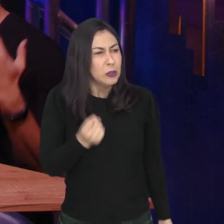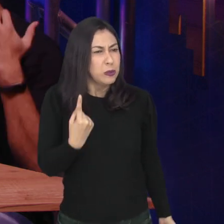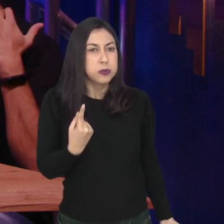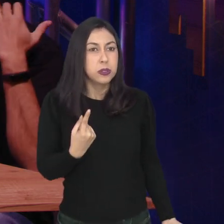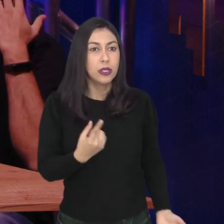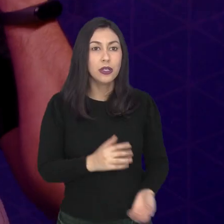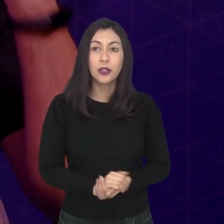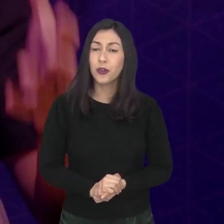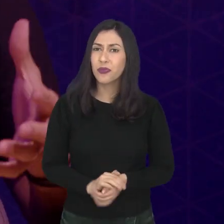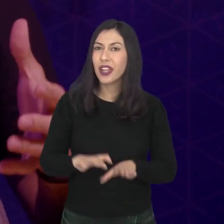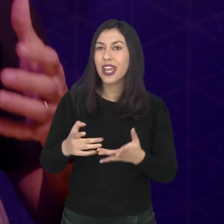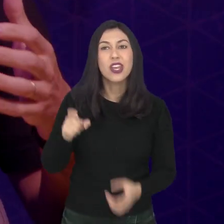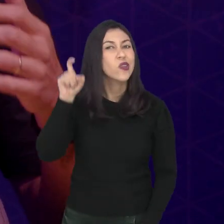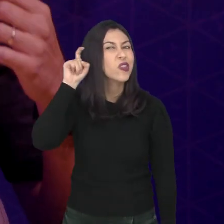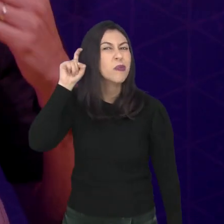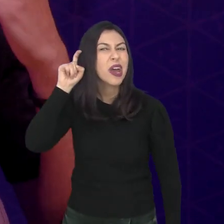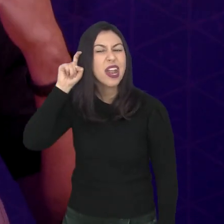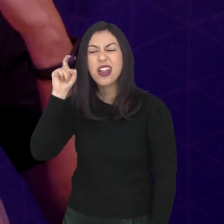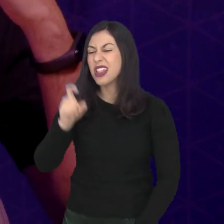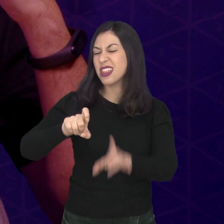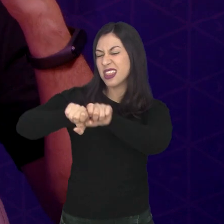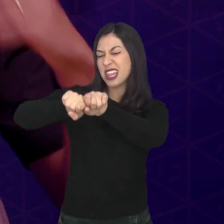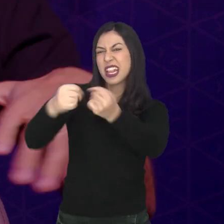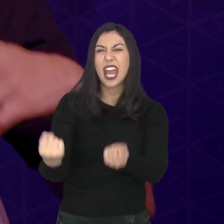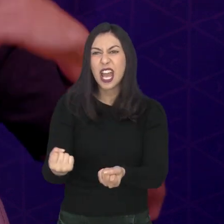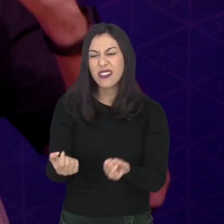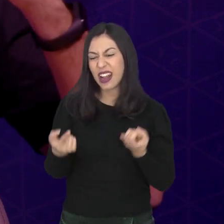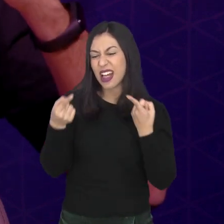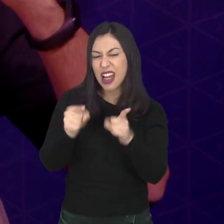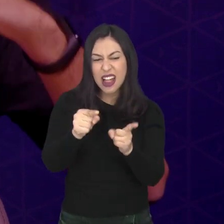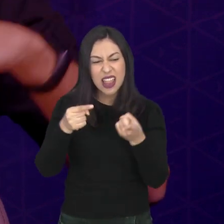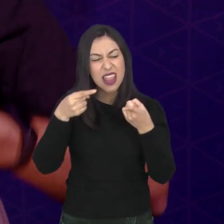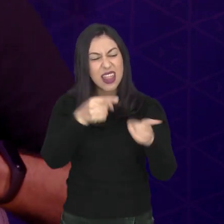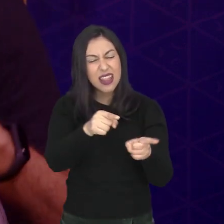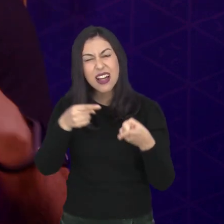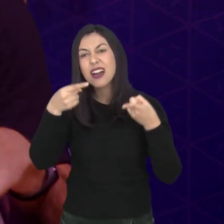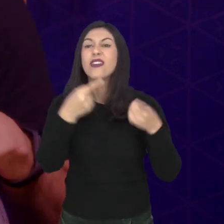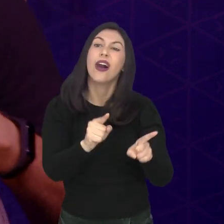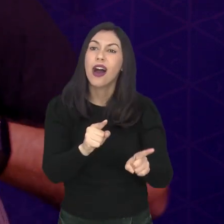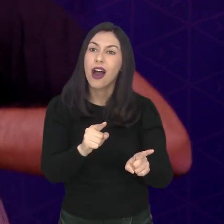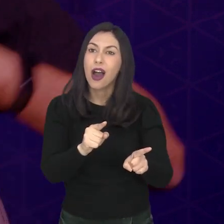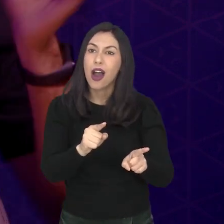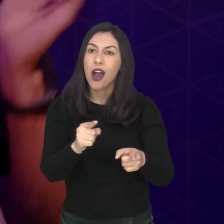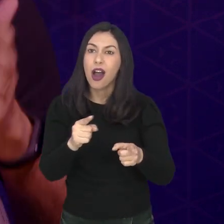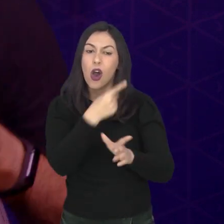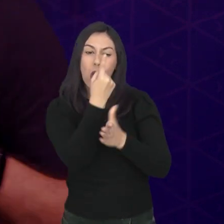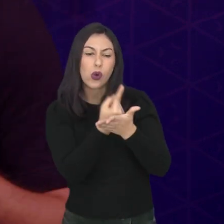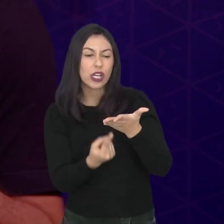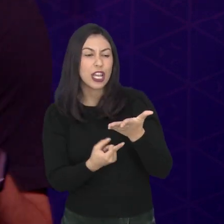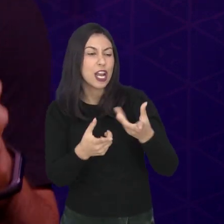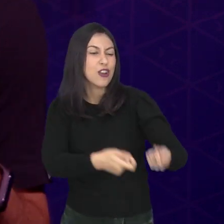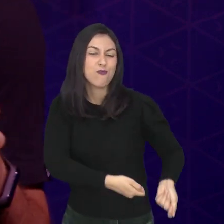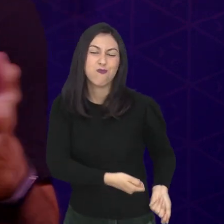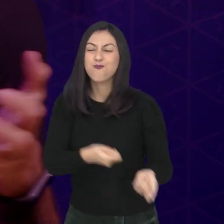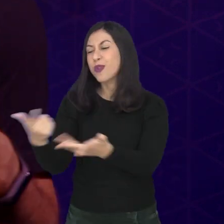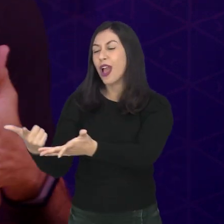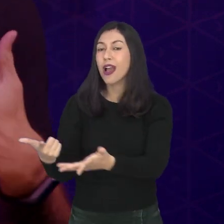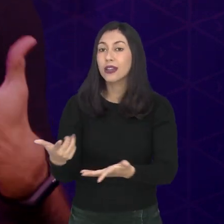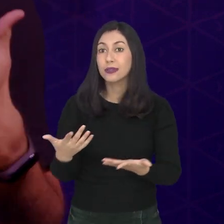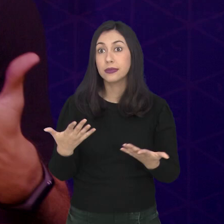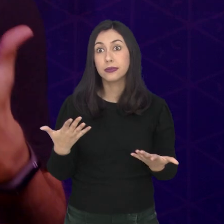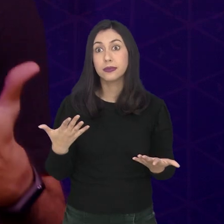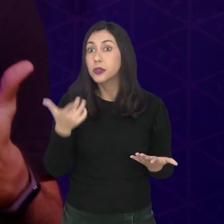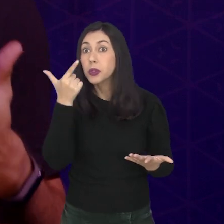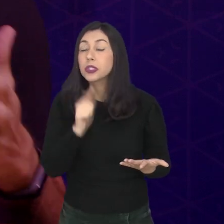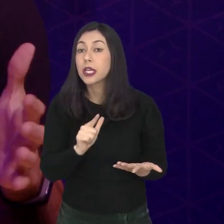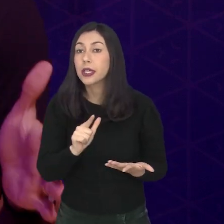ele, tipo, quebra os aparelhos auditivos dela pra caramba, sabe? E zoa com ela, joga os cadernos dela na água. Ele